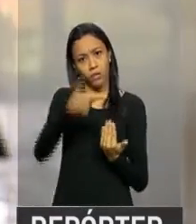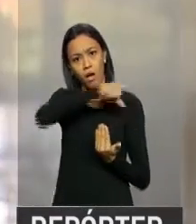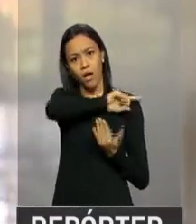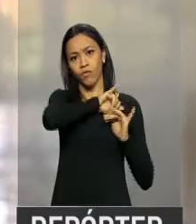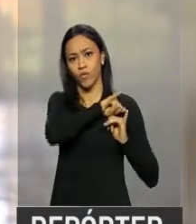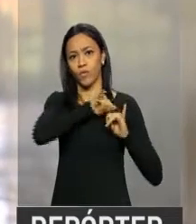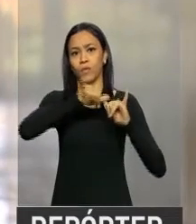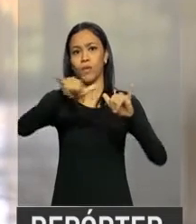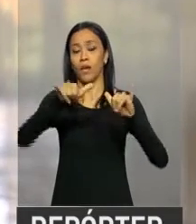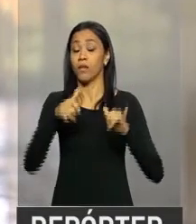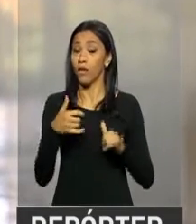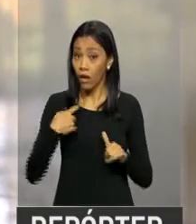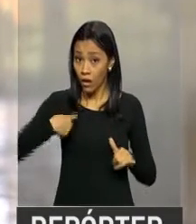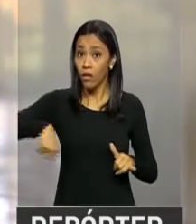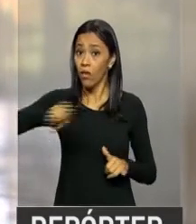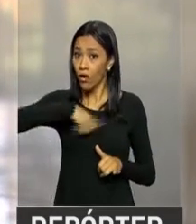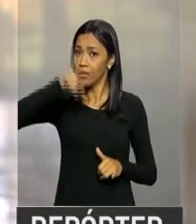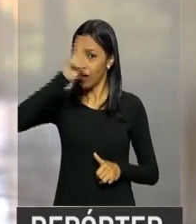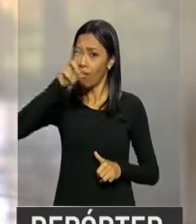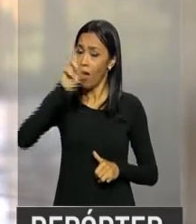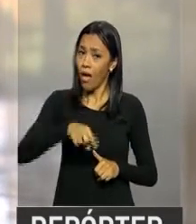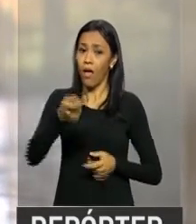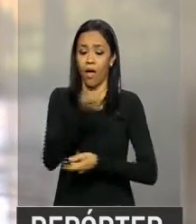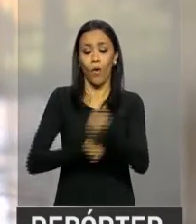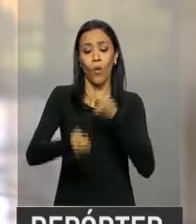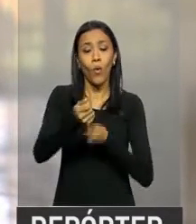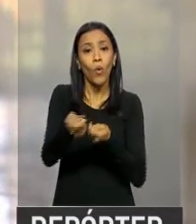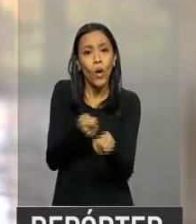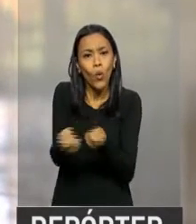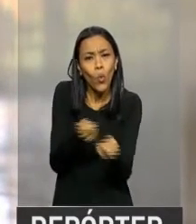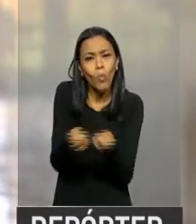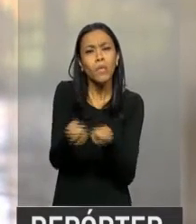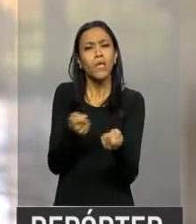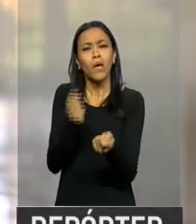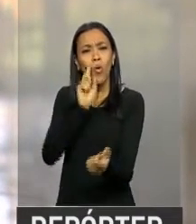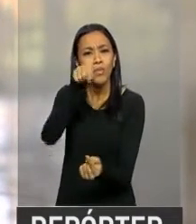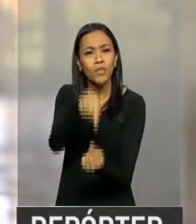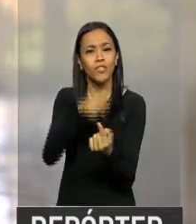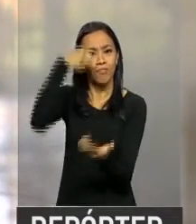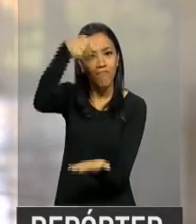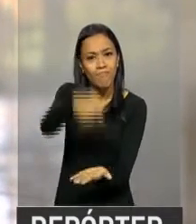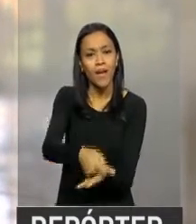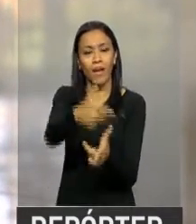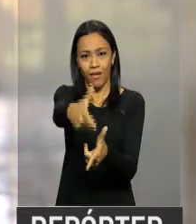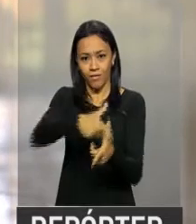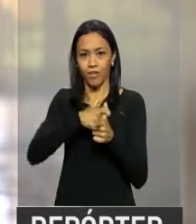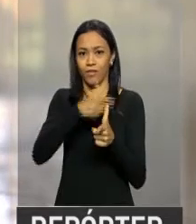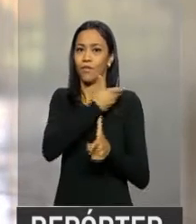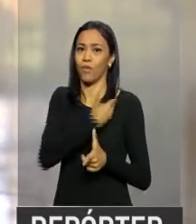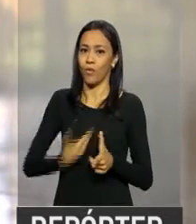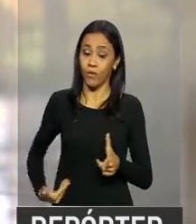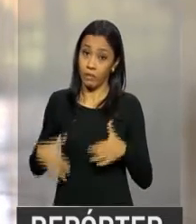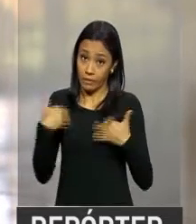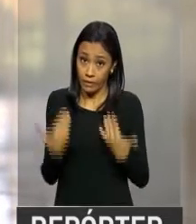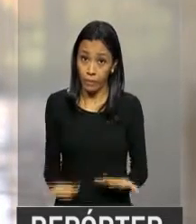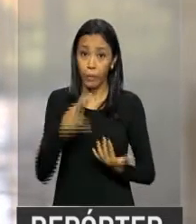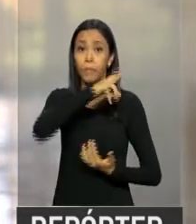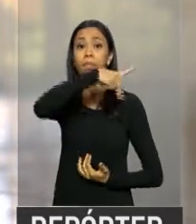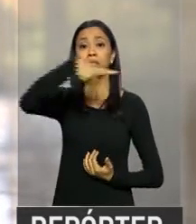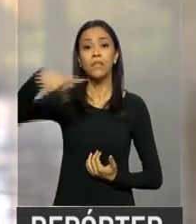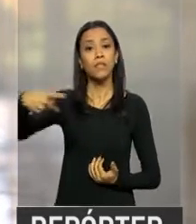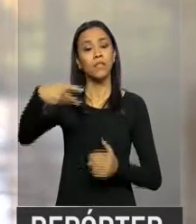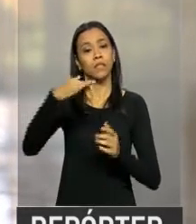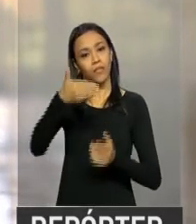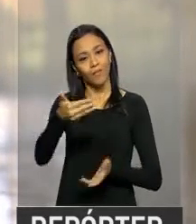fiscal do governo, a gente lembra aí, é a economia que o governo faz para pagar juros da dívida pública. O presidente do Senado Federal,